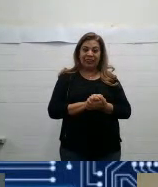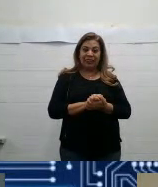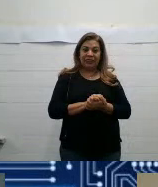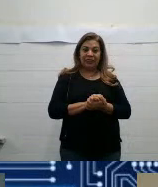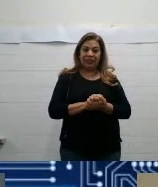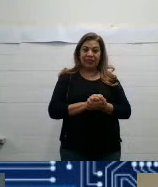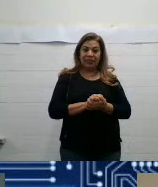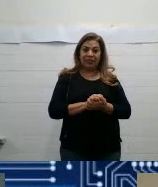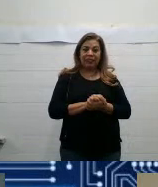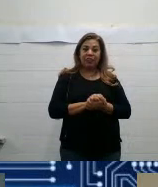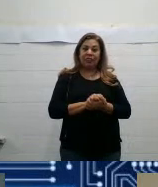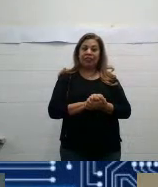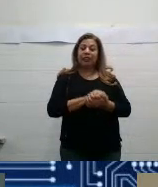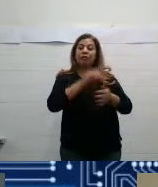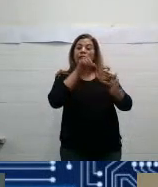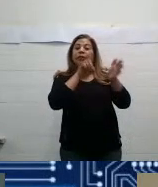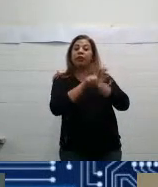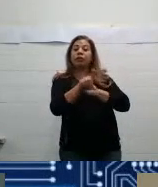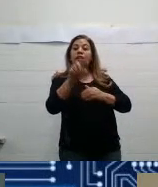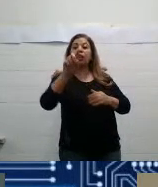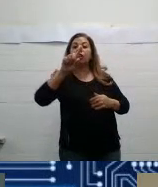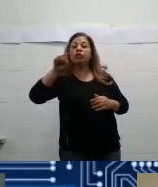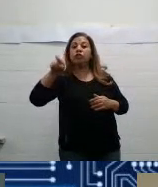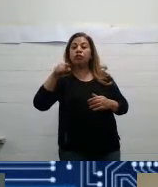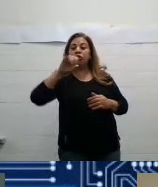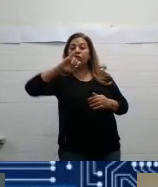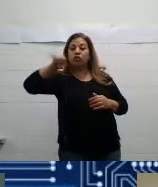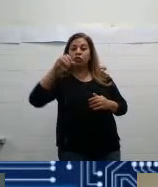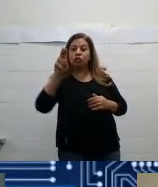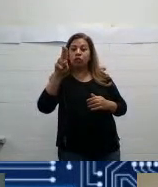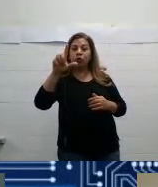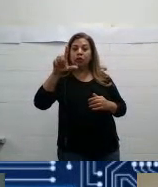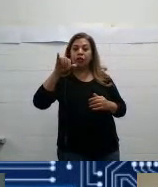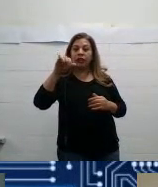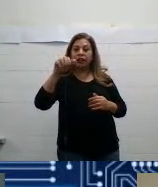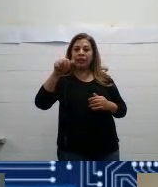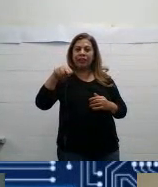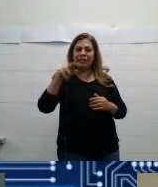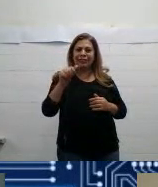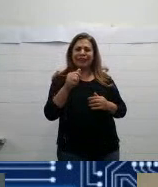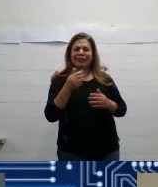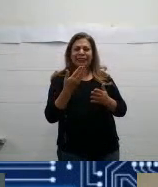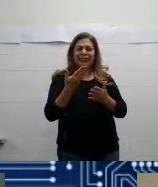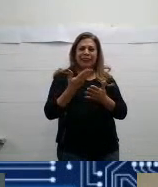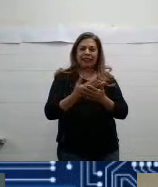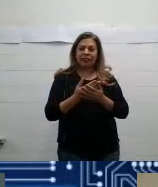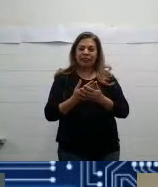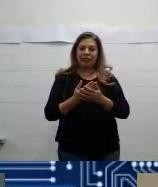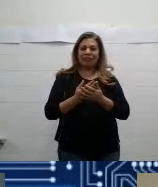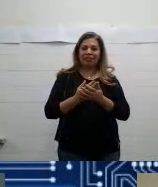E a pergunta é da Juliana, Rodrigo. Da Juliana, eu me perdi aqui.